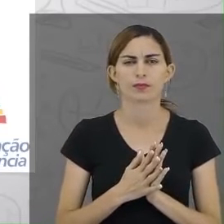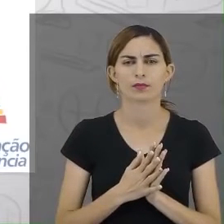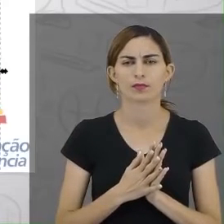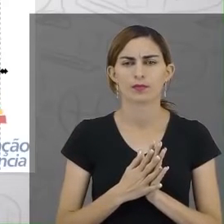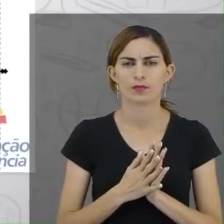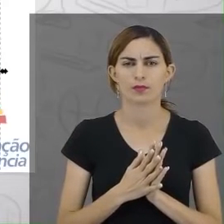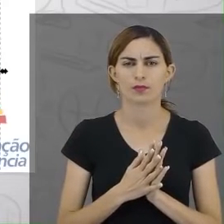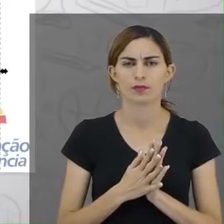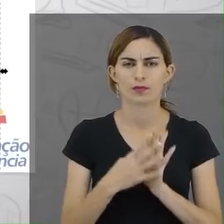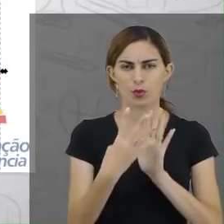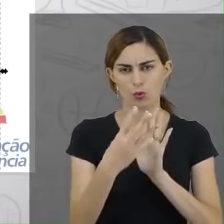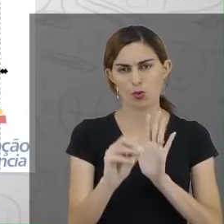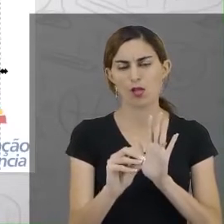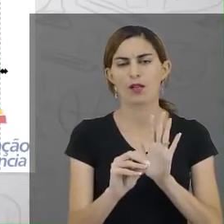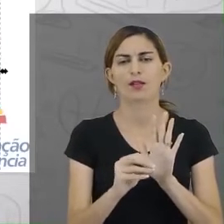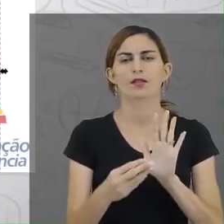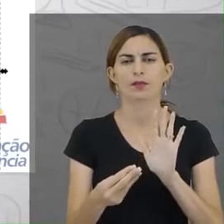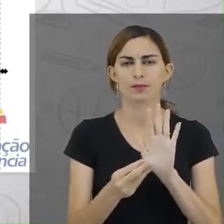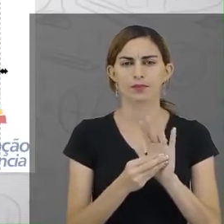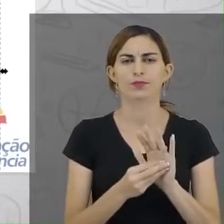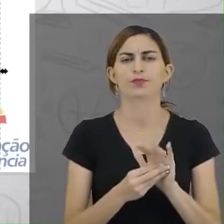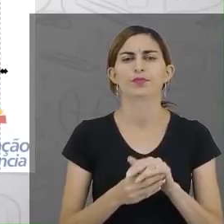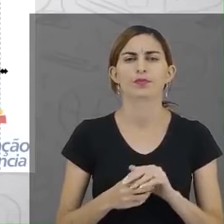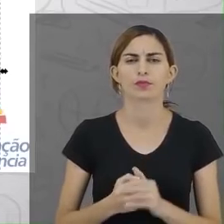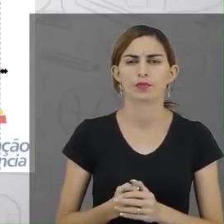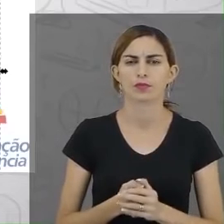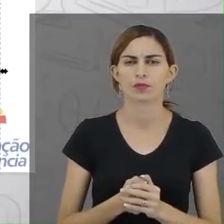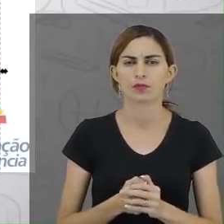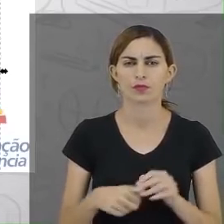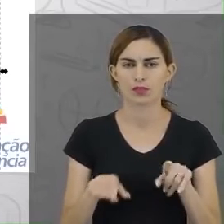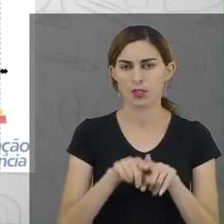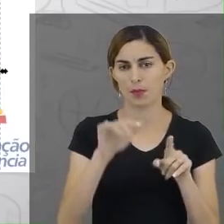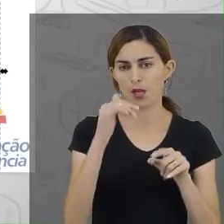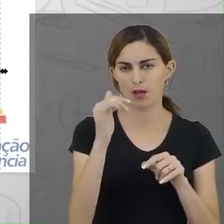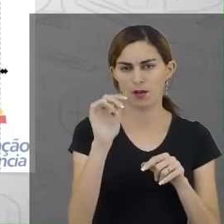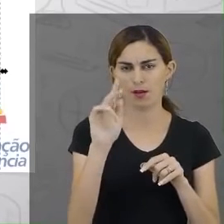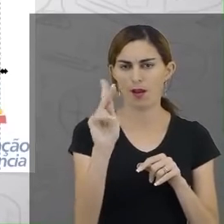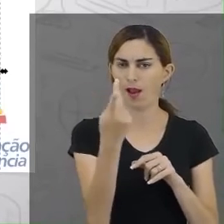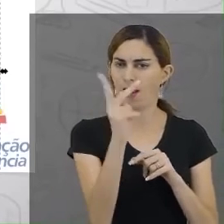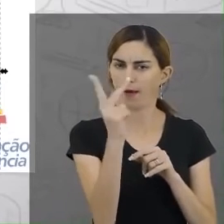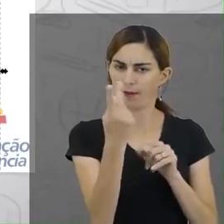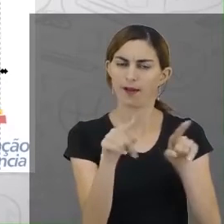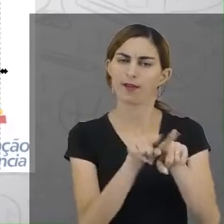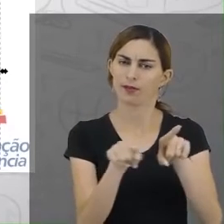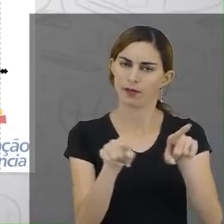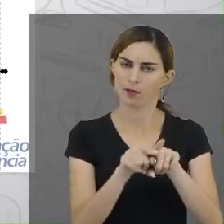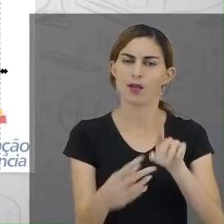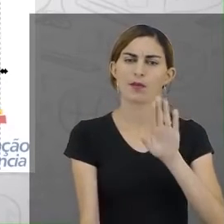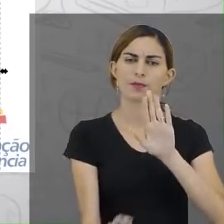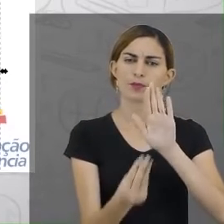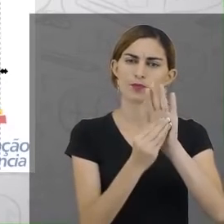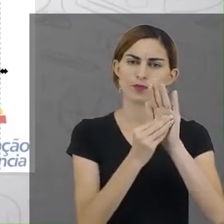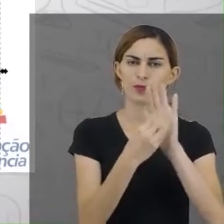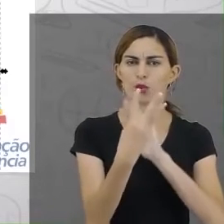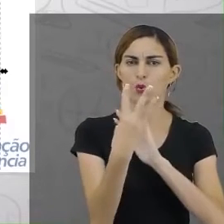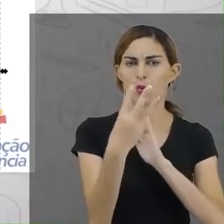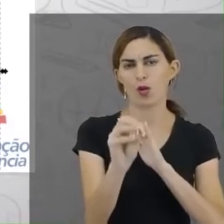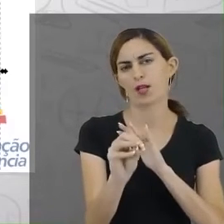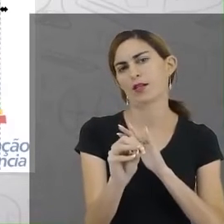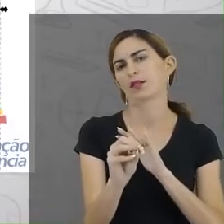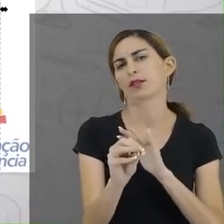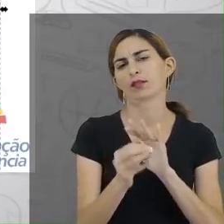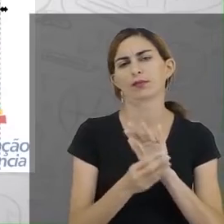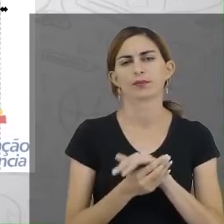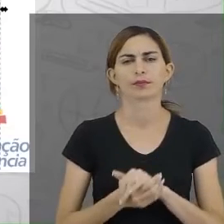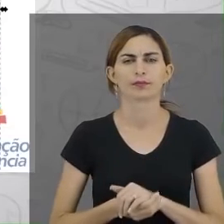E definir como 40. No H também vamos apagar aqui e definir